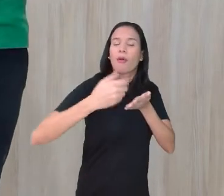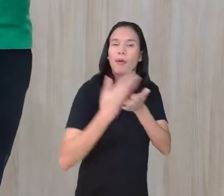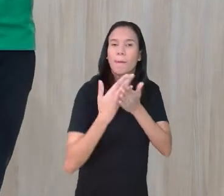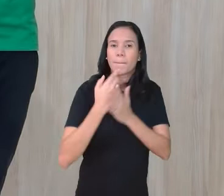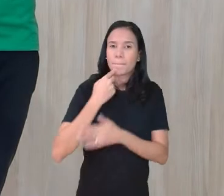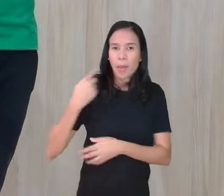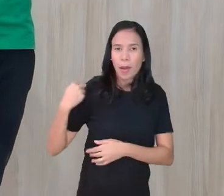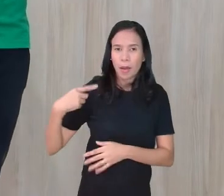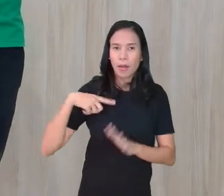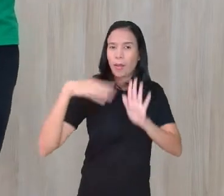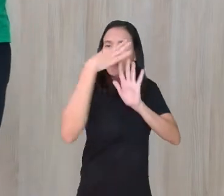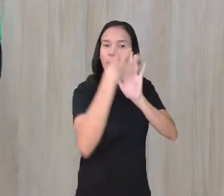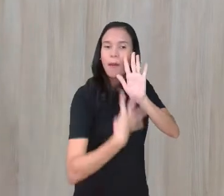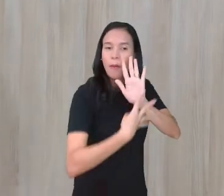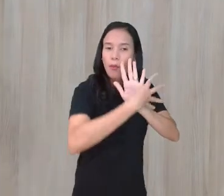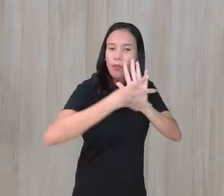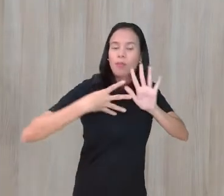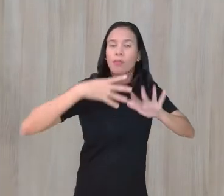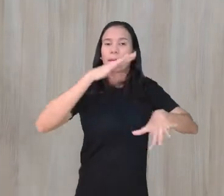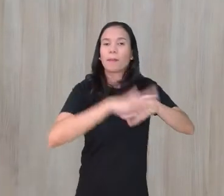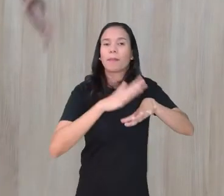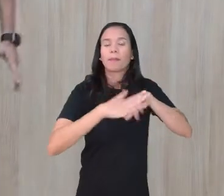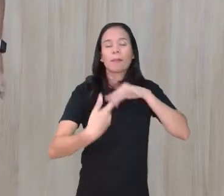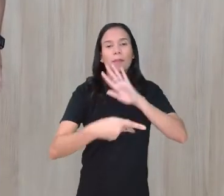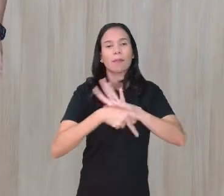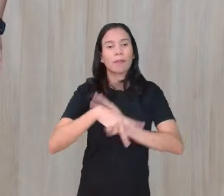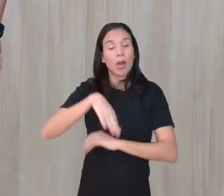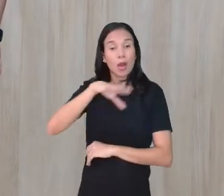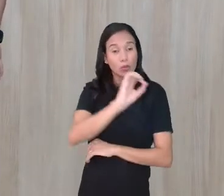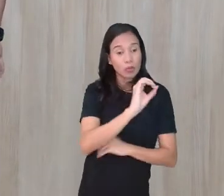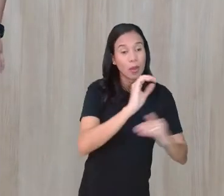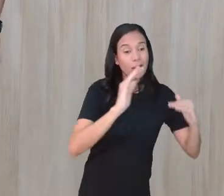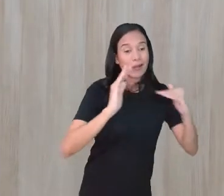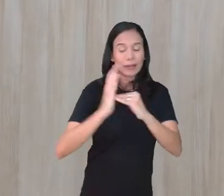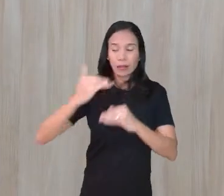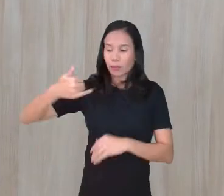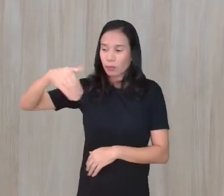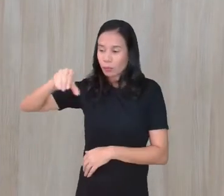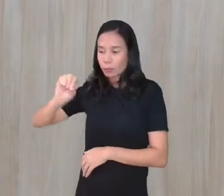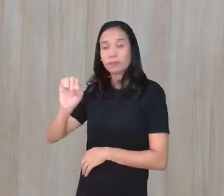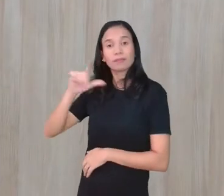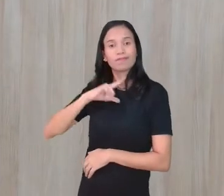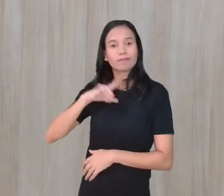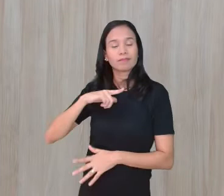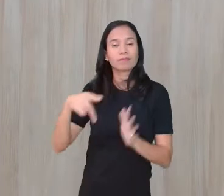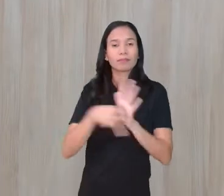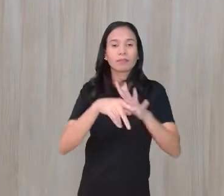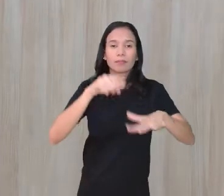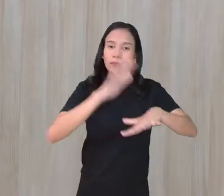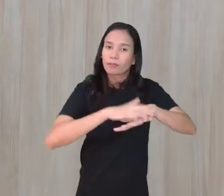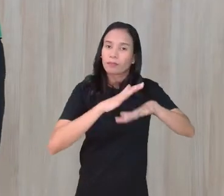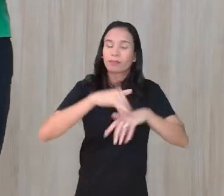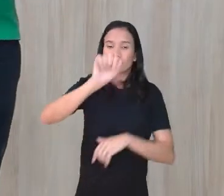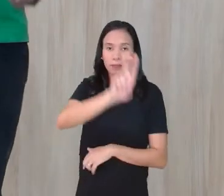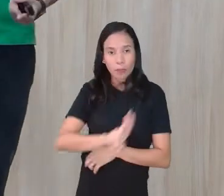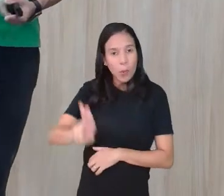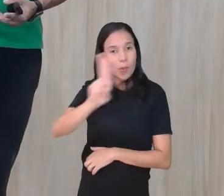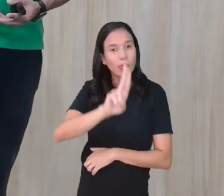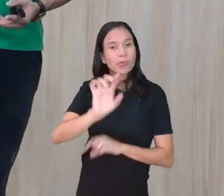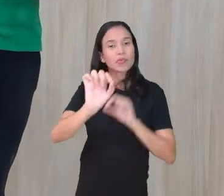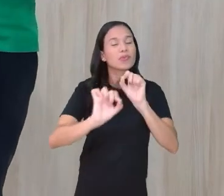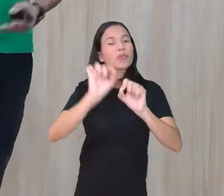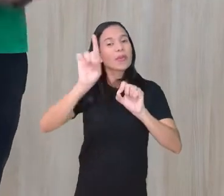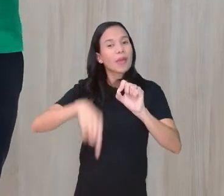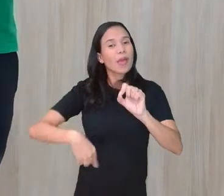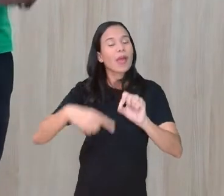a tabuada, certo? Do 0 até o 10, essas tabuadas que a gente encontrou nada mais